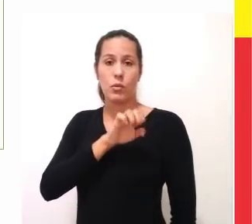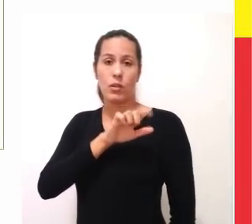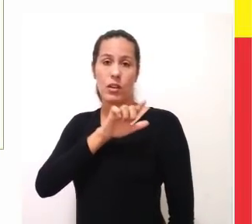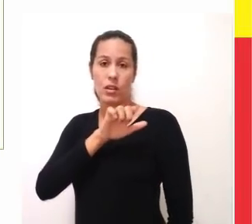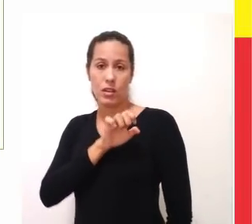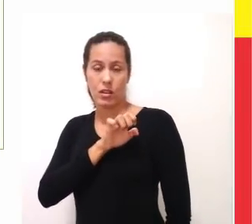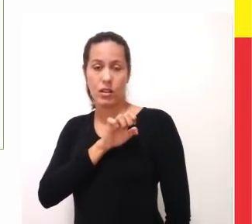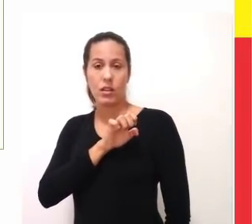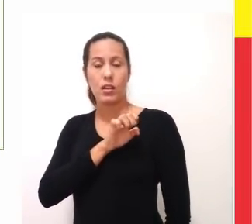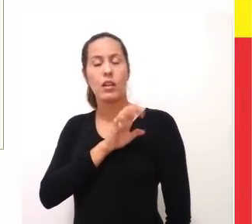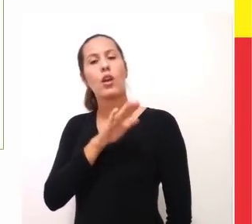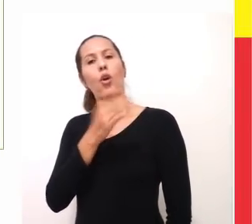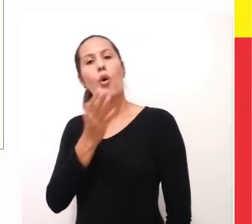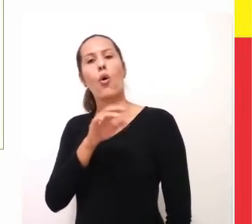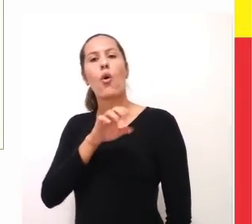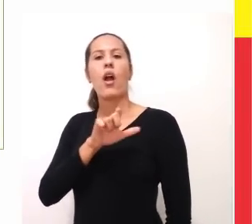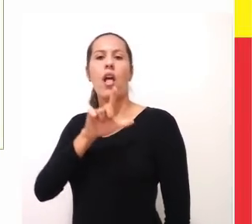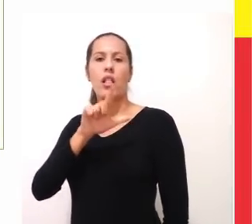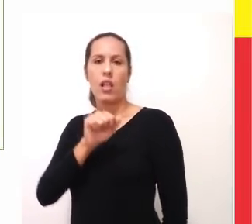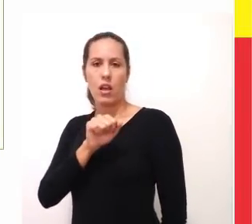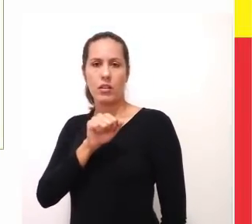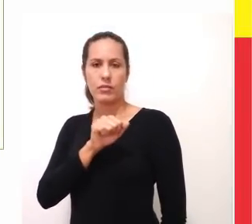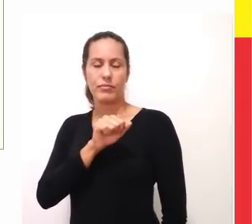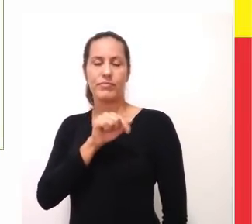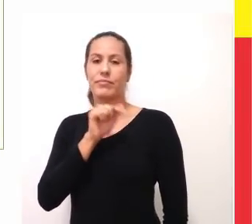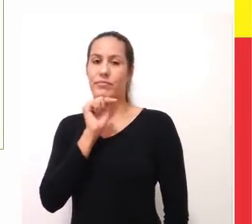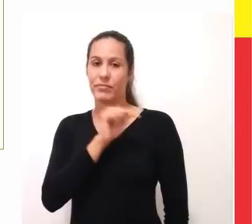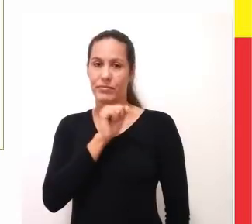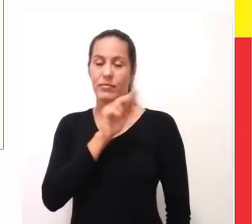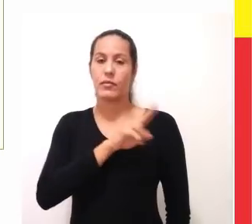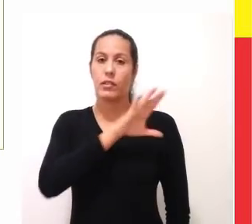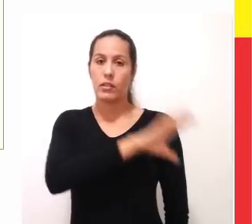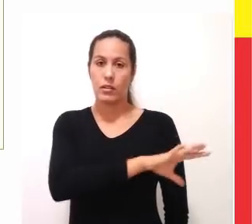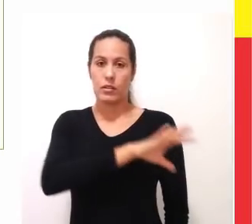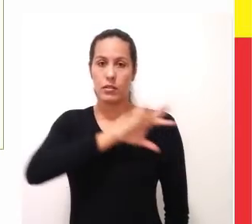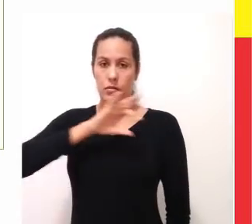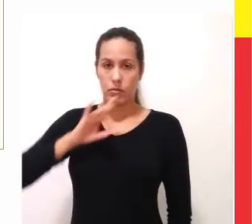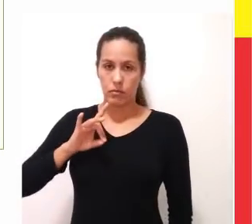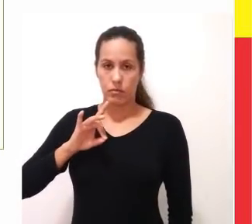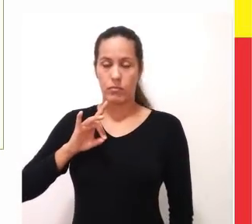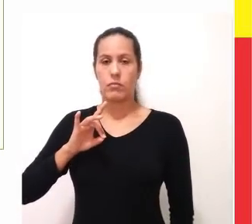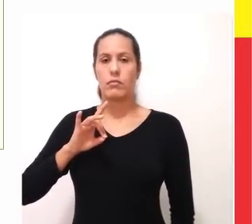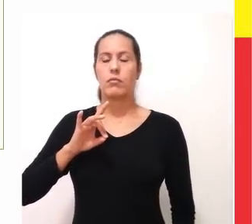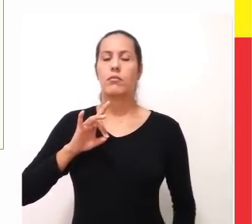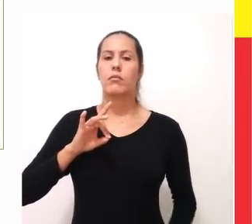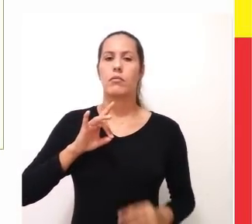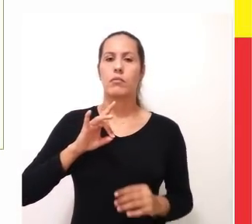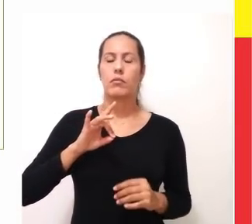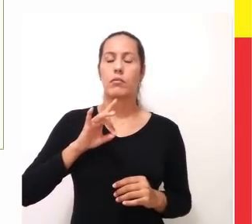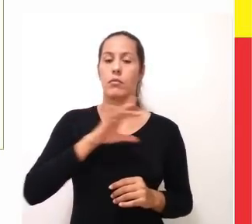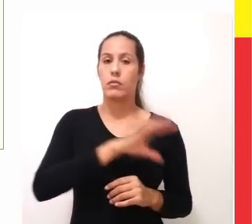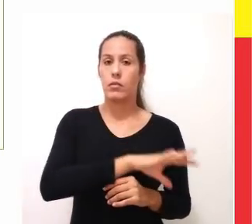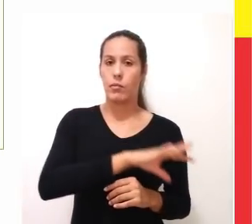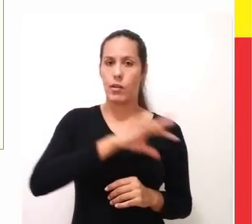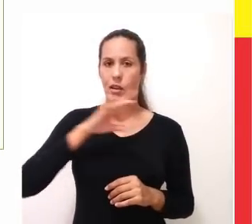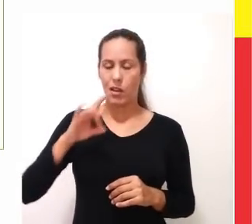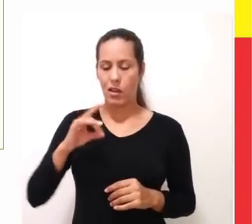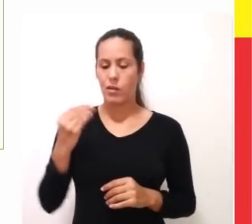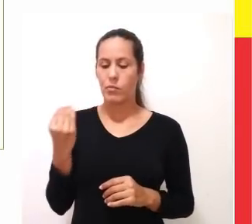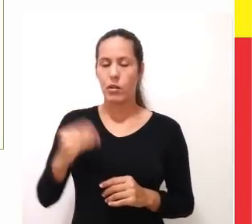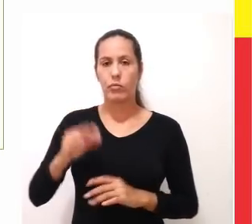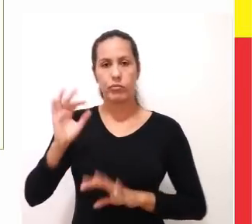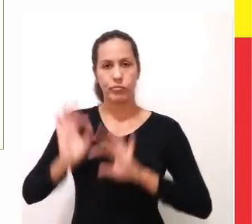uso da terceira pessoa, verbal, para o desenvolvimento desse gênero textual, no caso, a notícia,